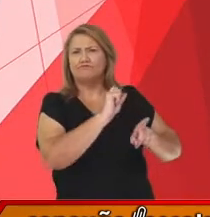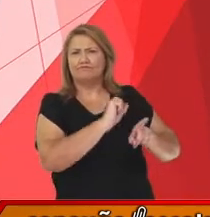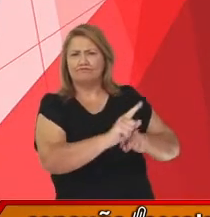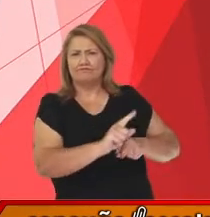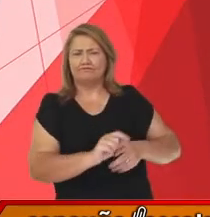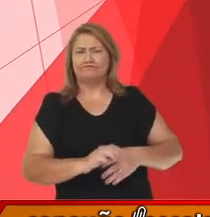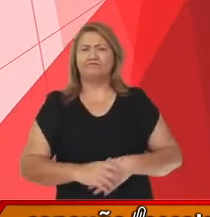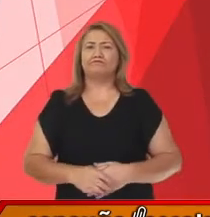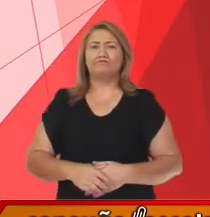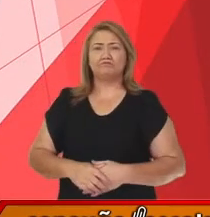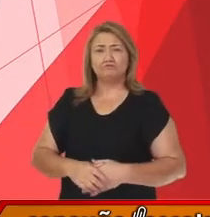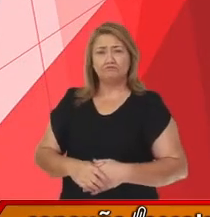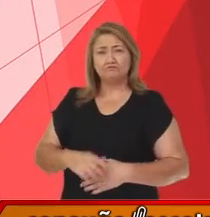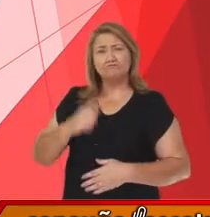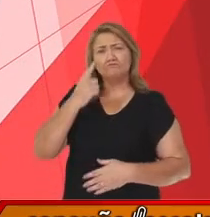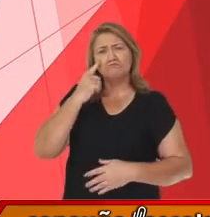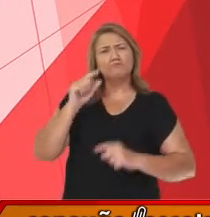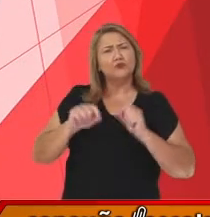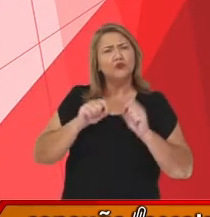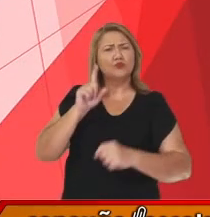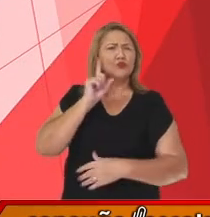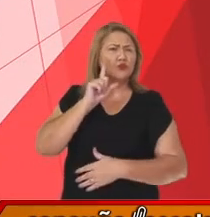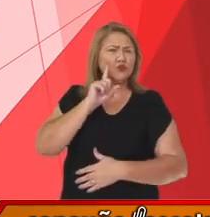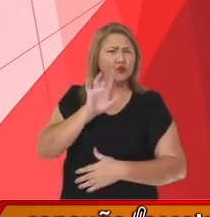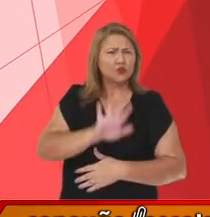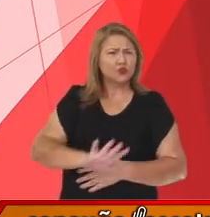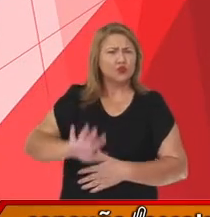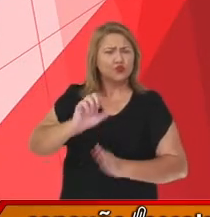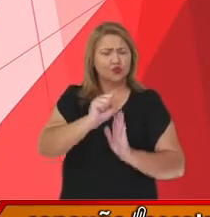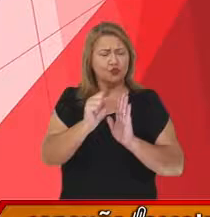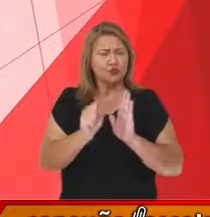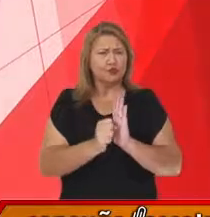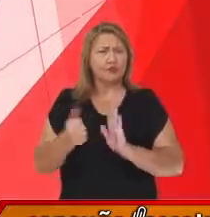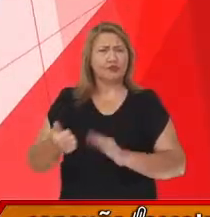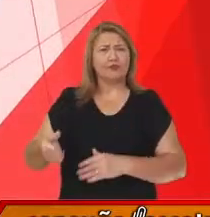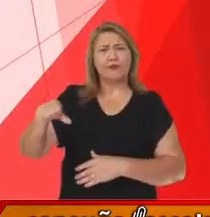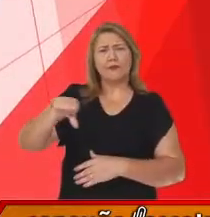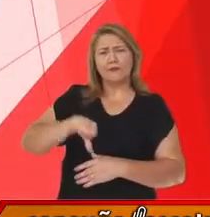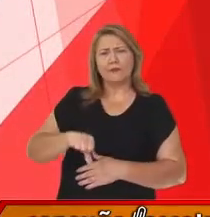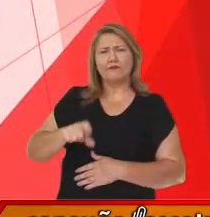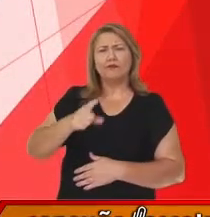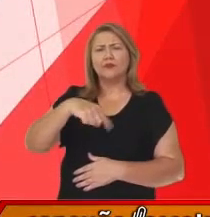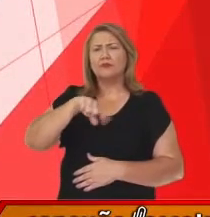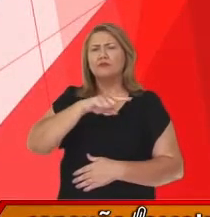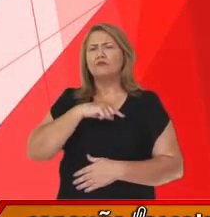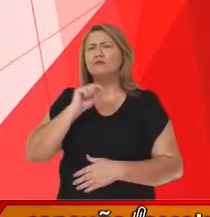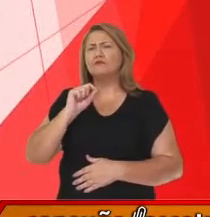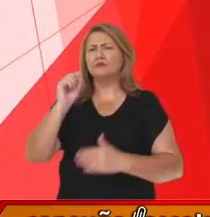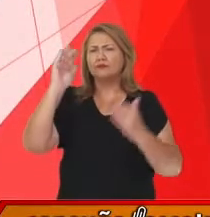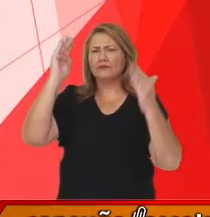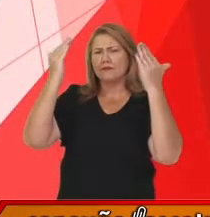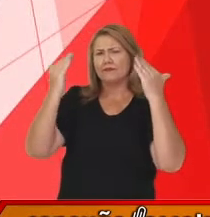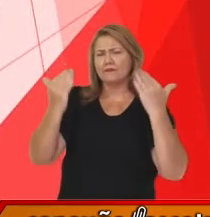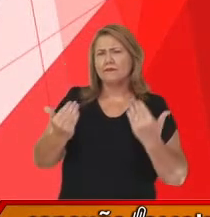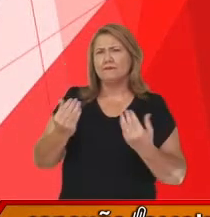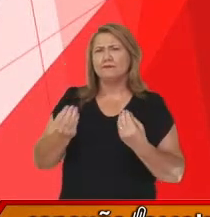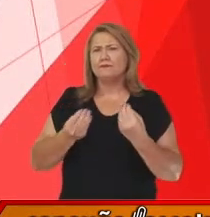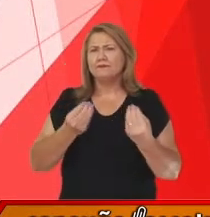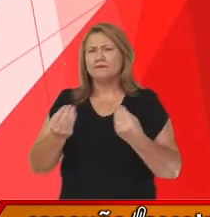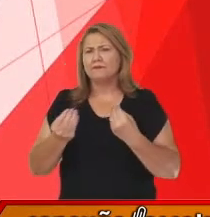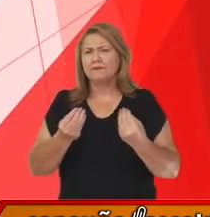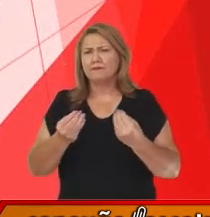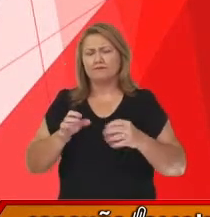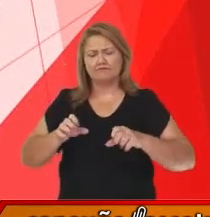Nessa perspectiva dos Estados Unidos, então, no século XIX, nós analisaremos como